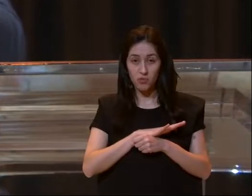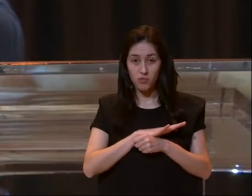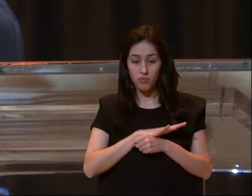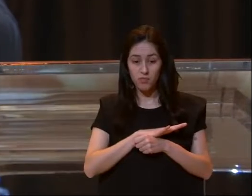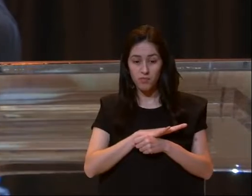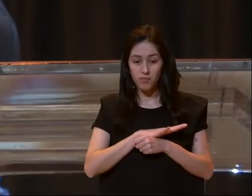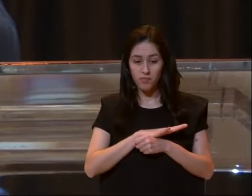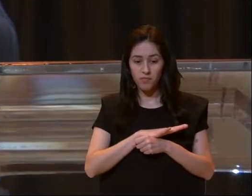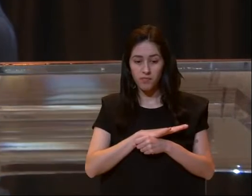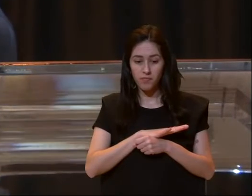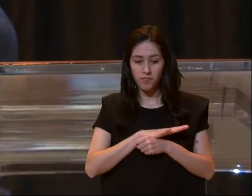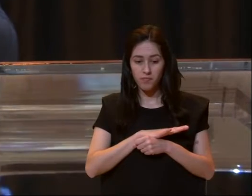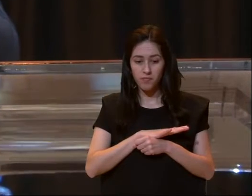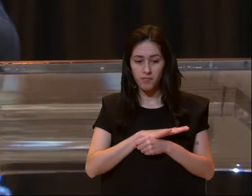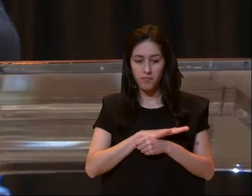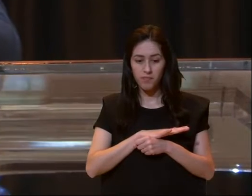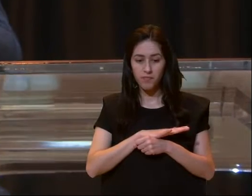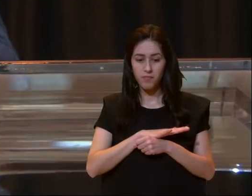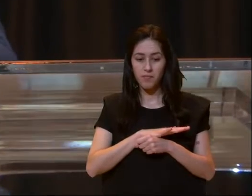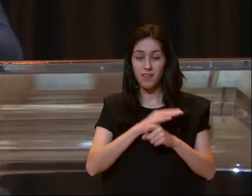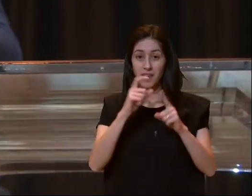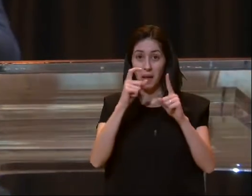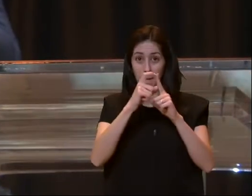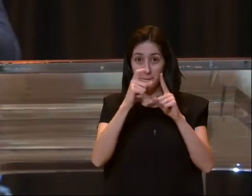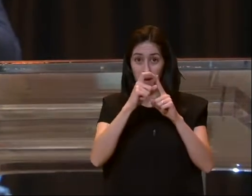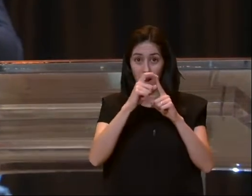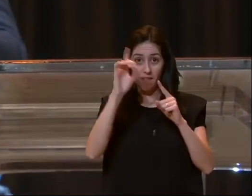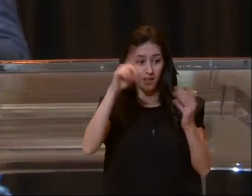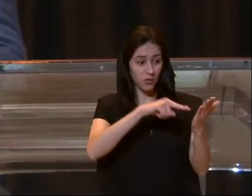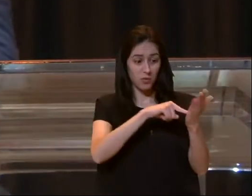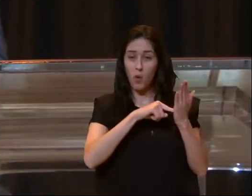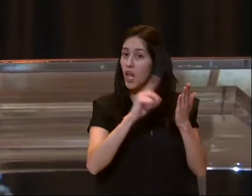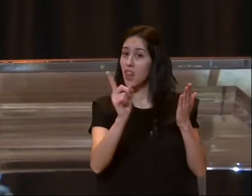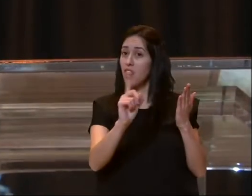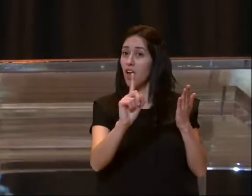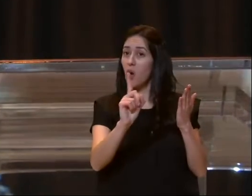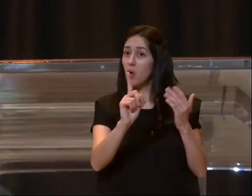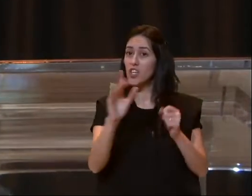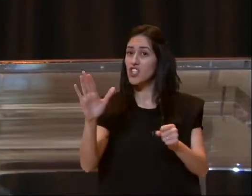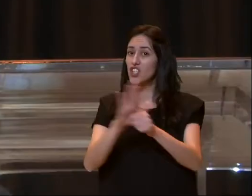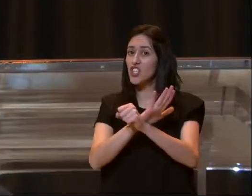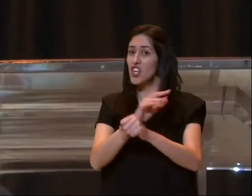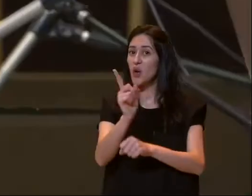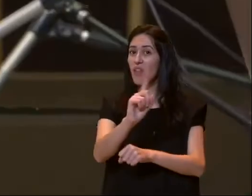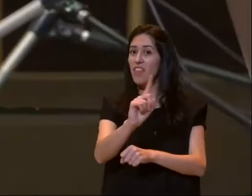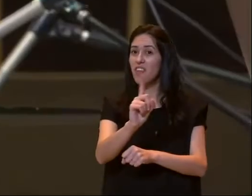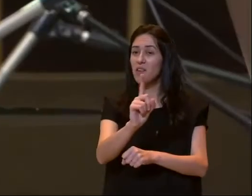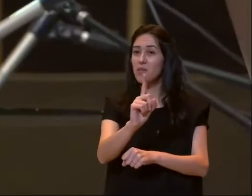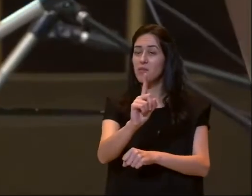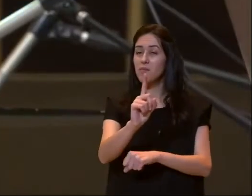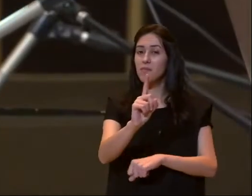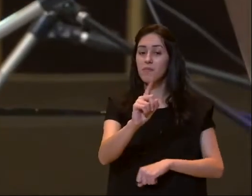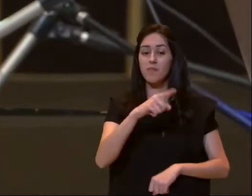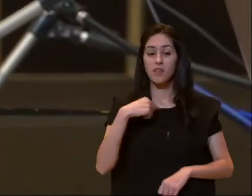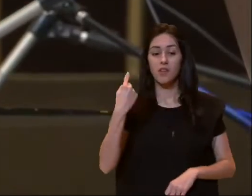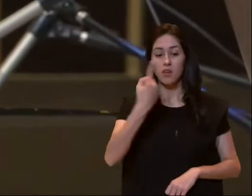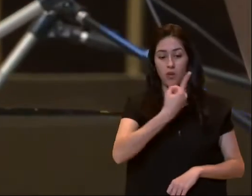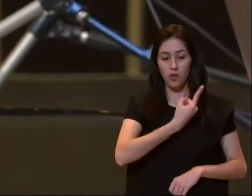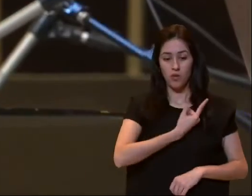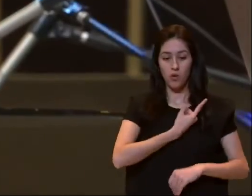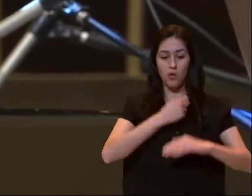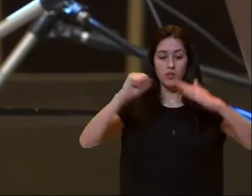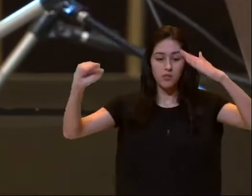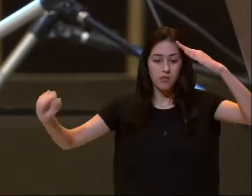Na perspectiva da palavra de Deus, não. Nós ficamos cheios quando o que